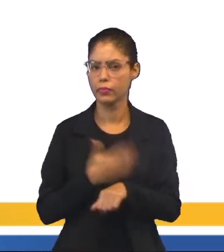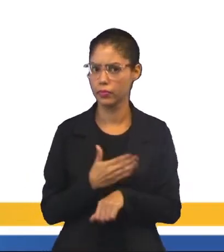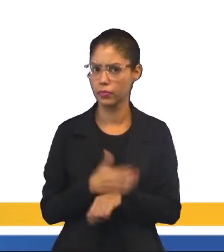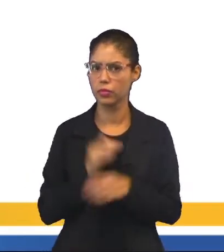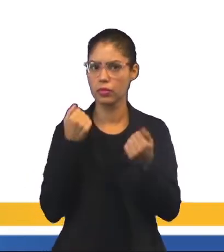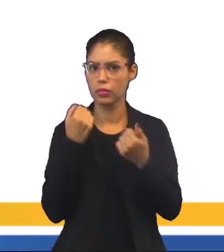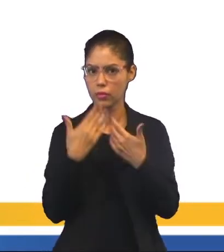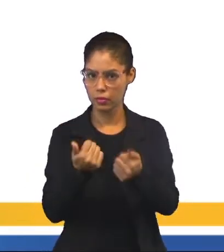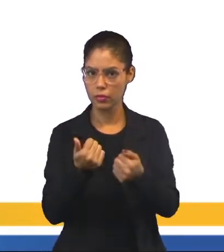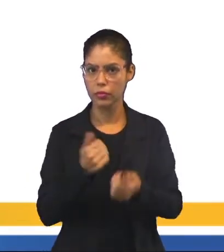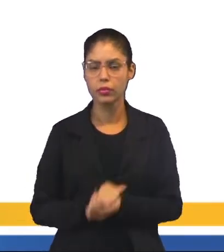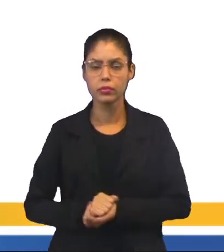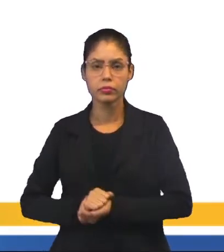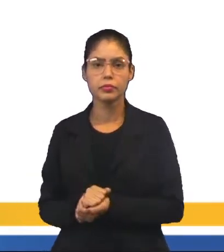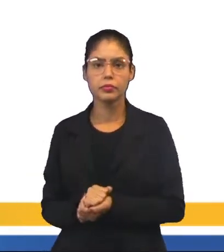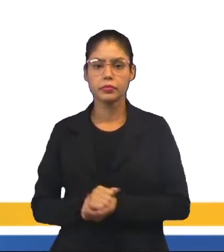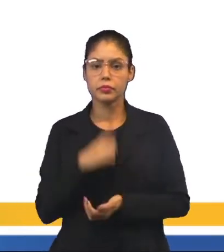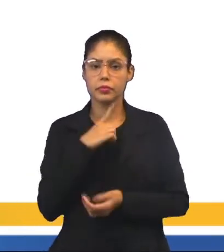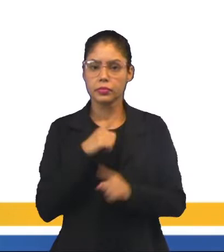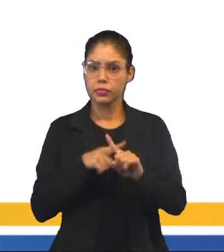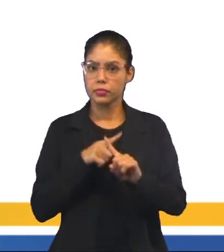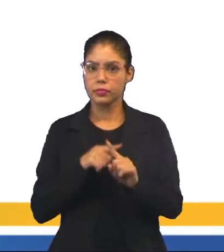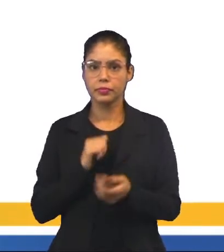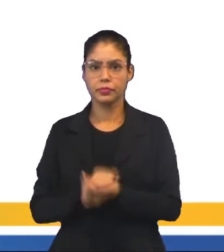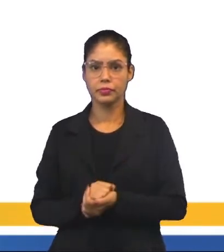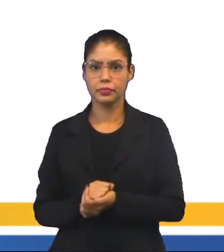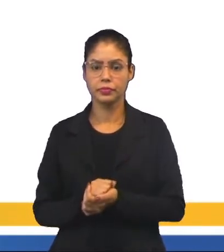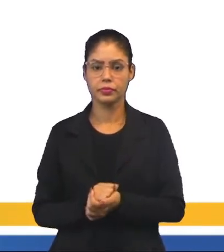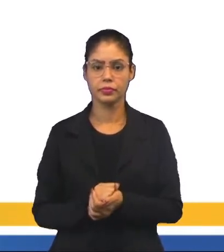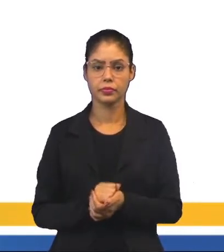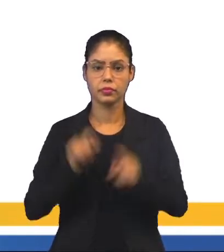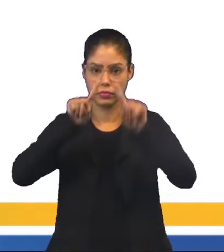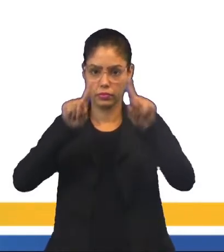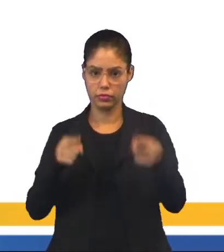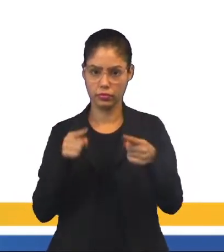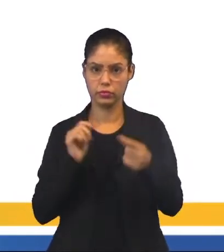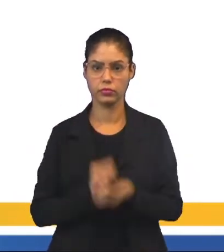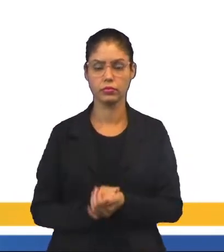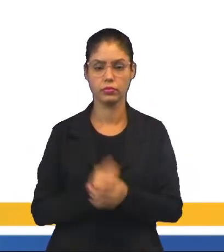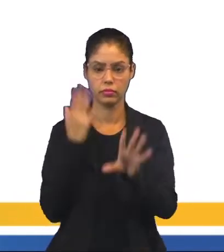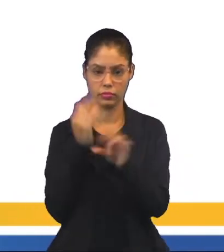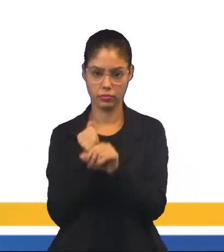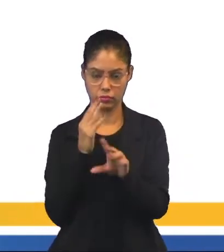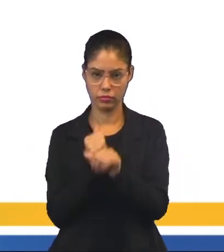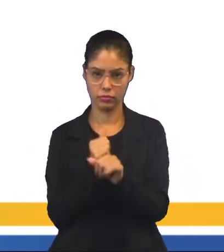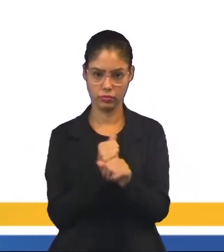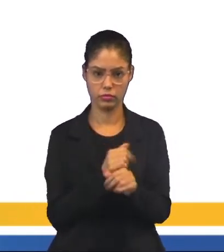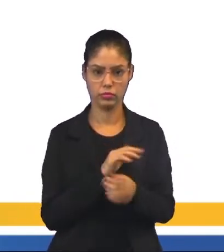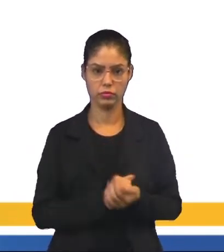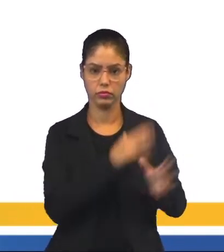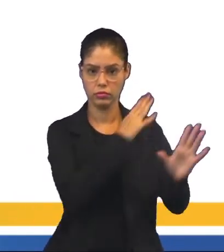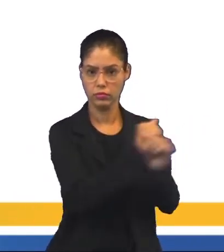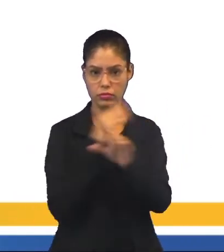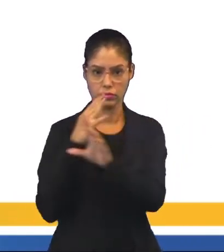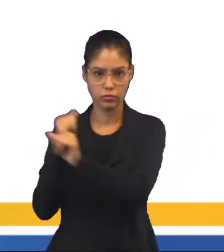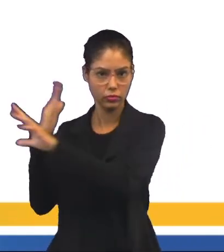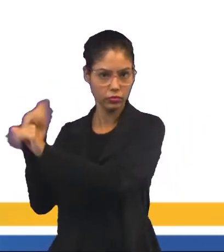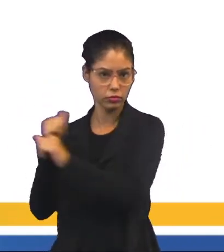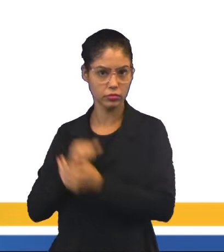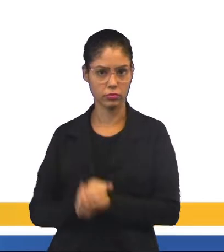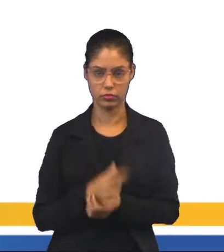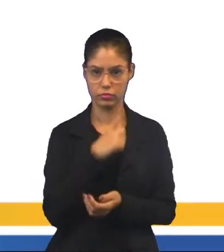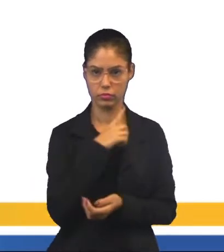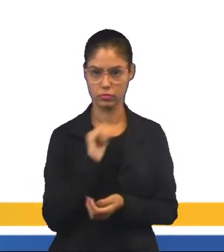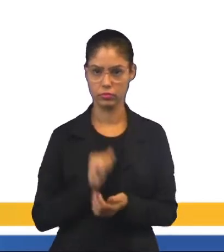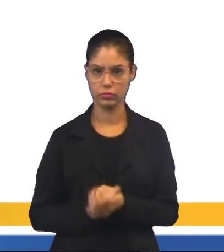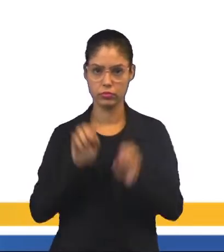prática, tudo bem? Então, nós temos aí uma multiplicação nos parênteses e a soma entre eles. Somando aí, nós